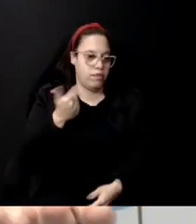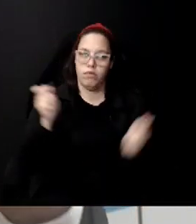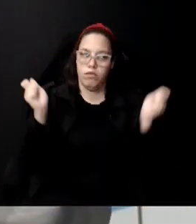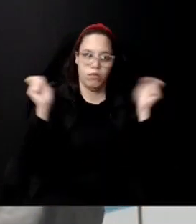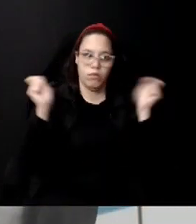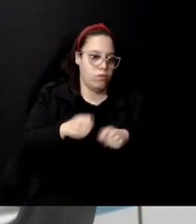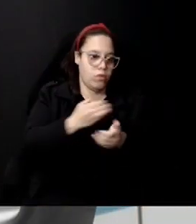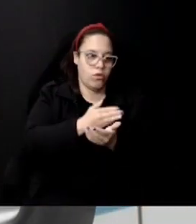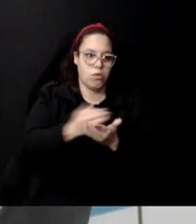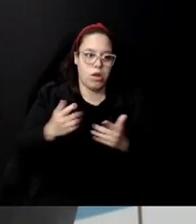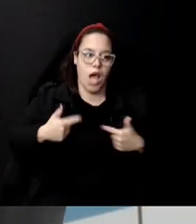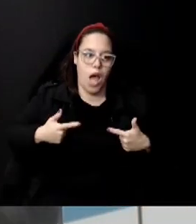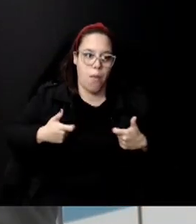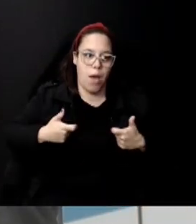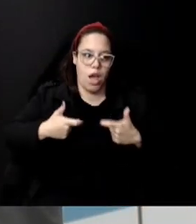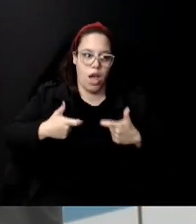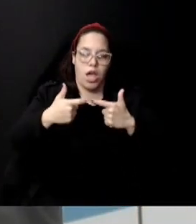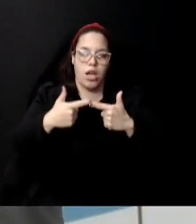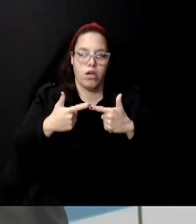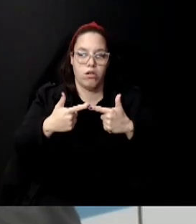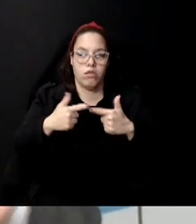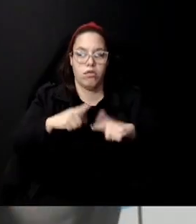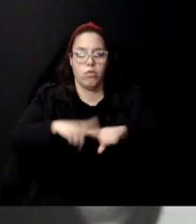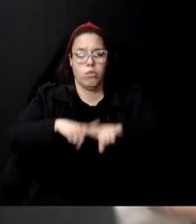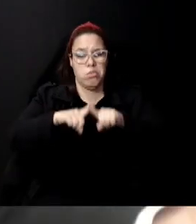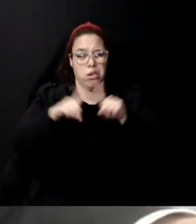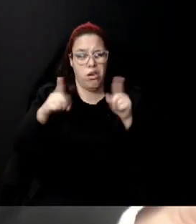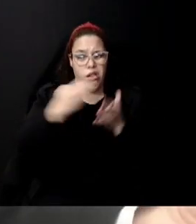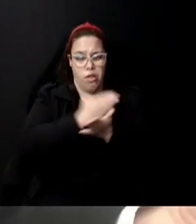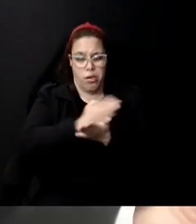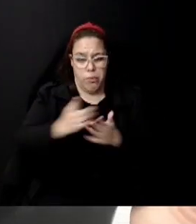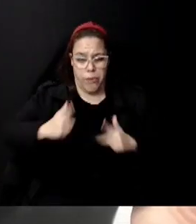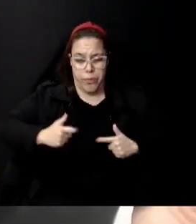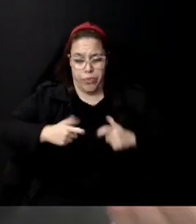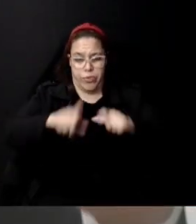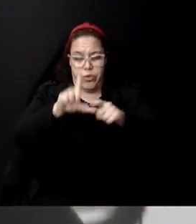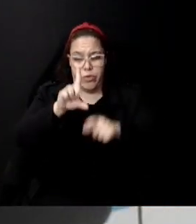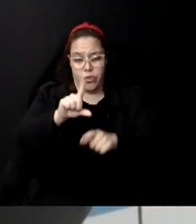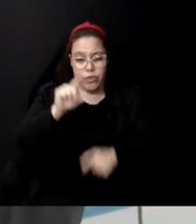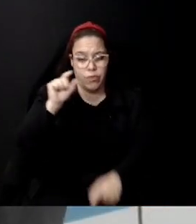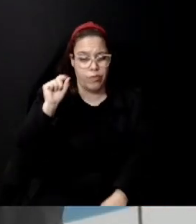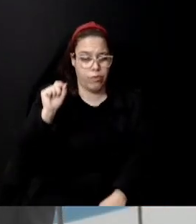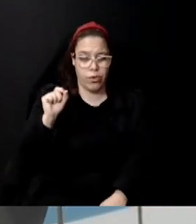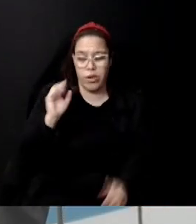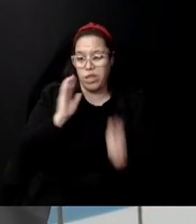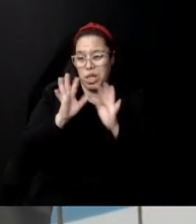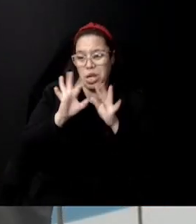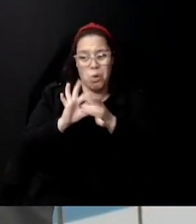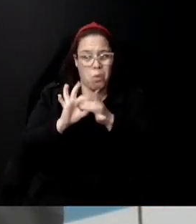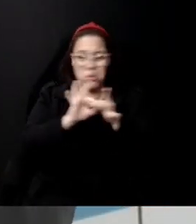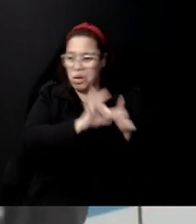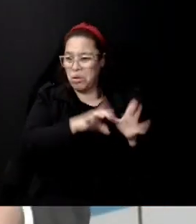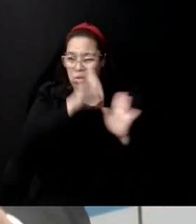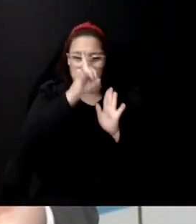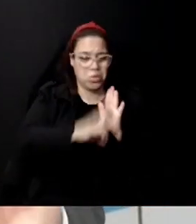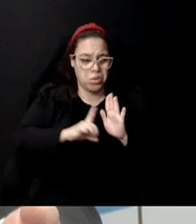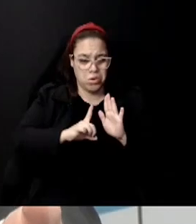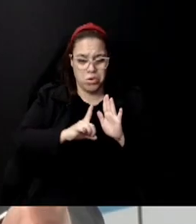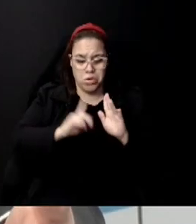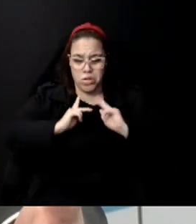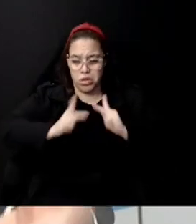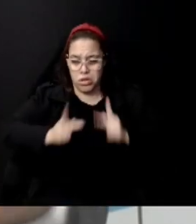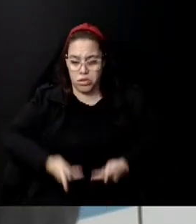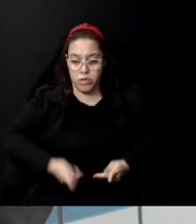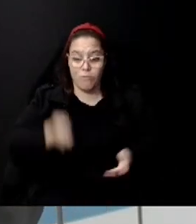guerra. Mas, mesmo quando a guerra é iniciada fora dessas possibilidades, o direito internacional humanitário é